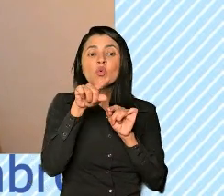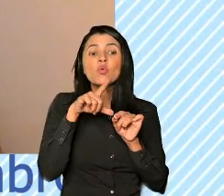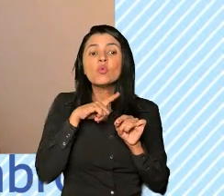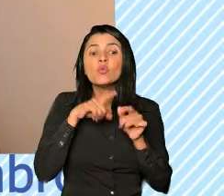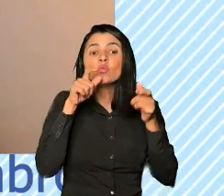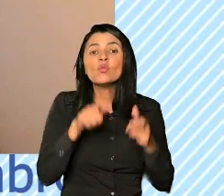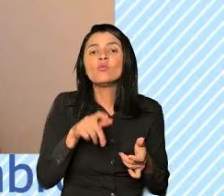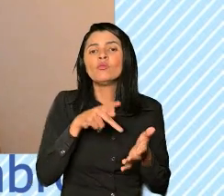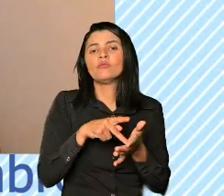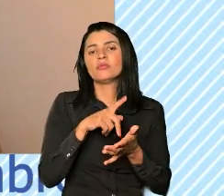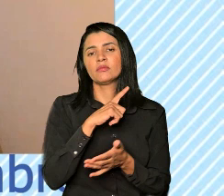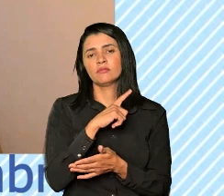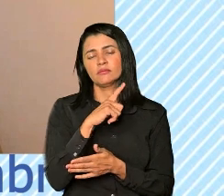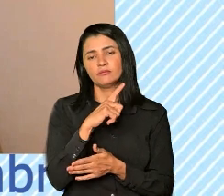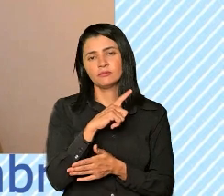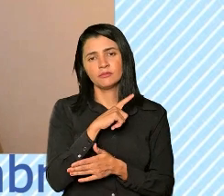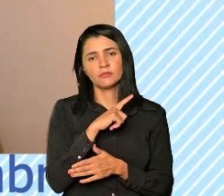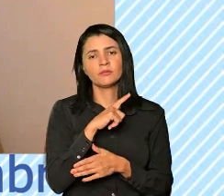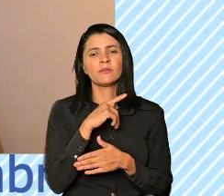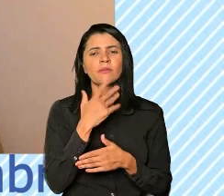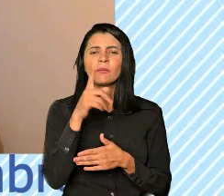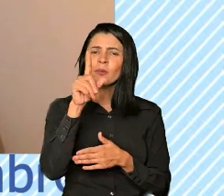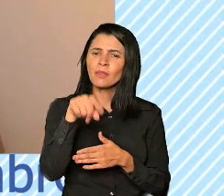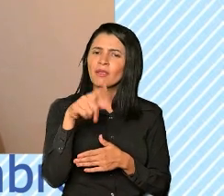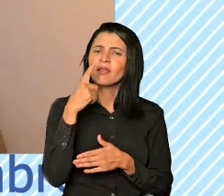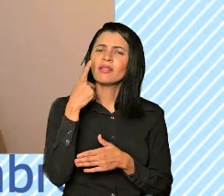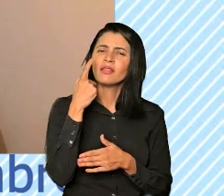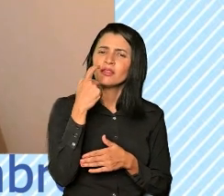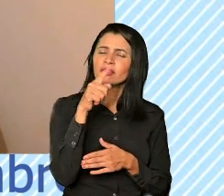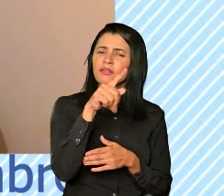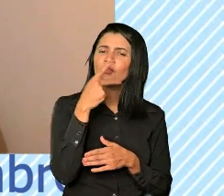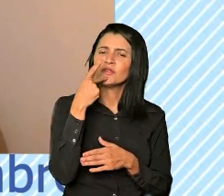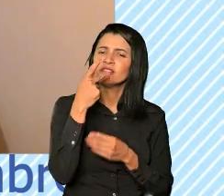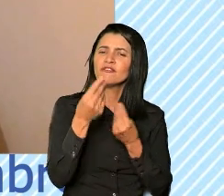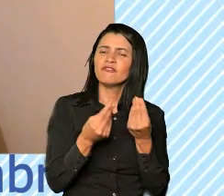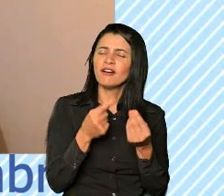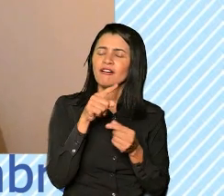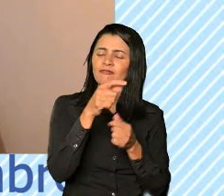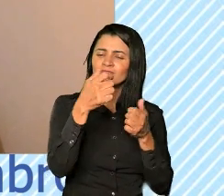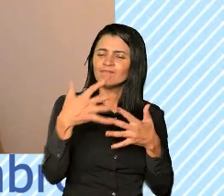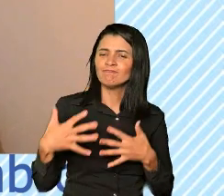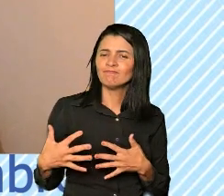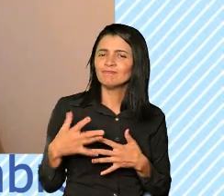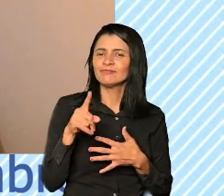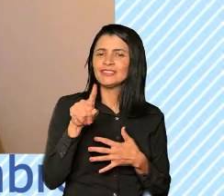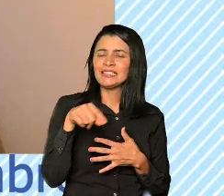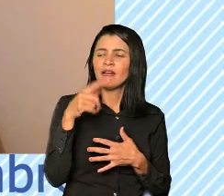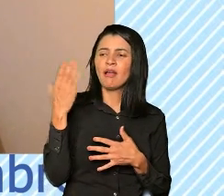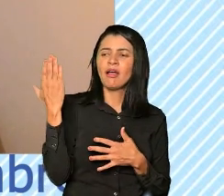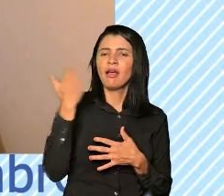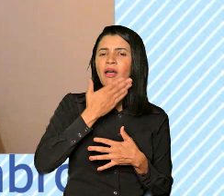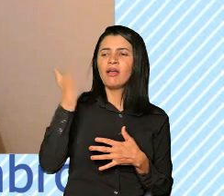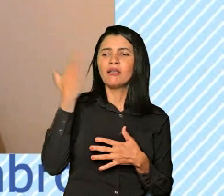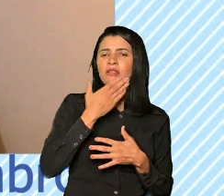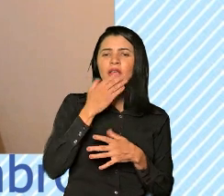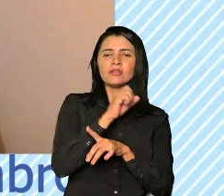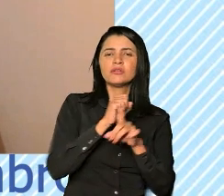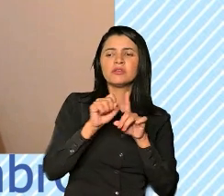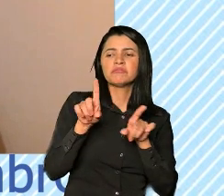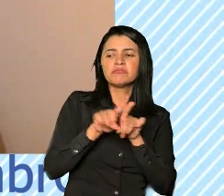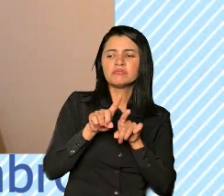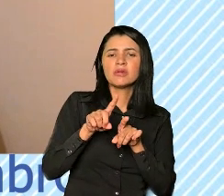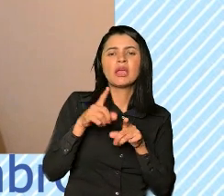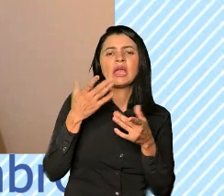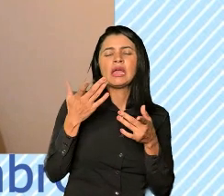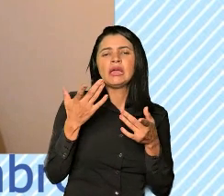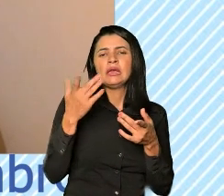ali, não é? Então, é muito interessante quando você fala isso, quando você fala da invisibilidade social